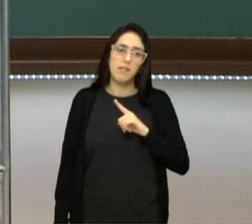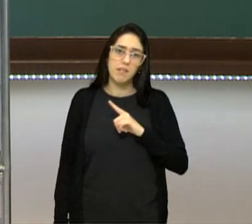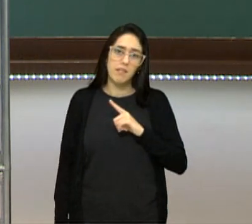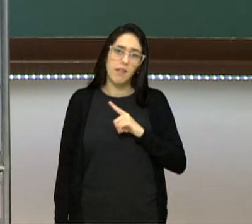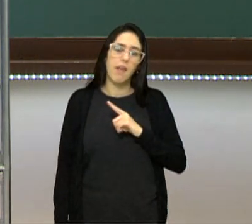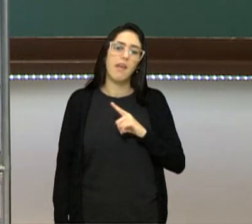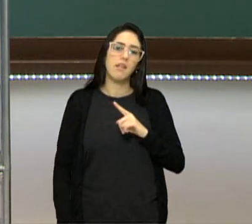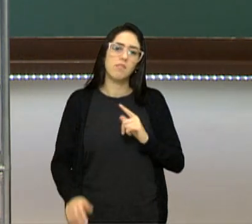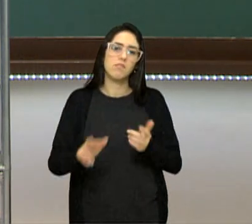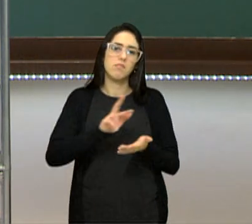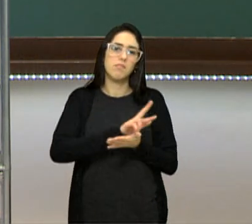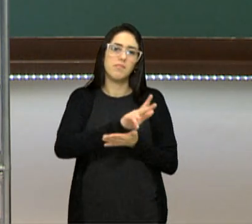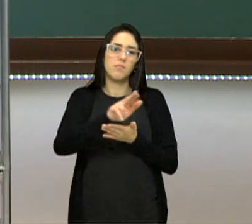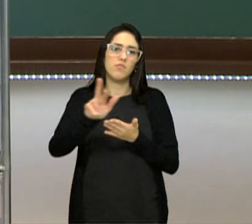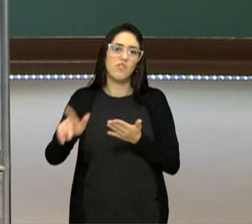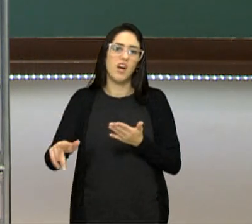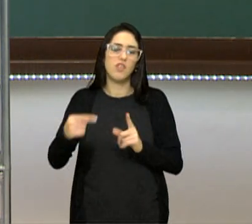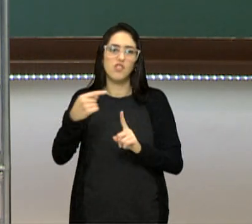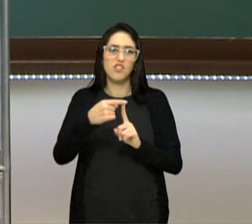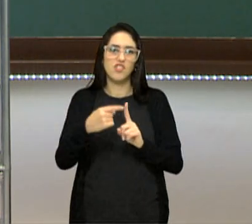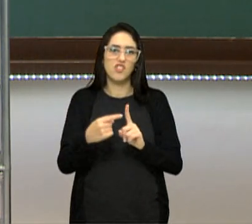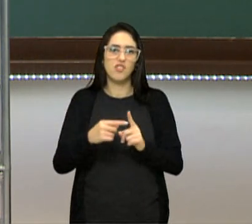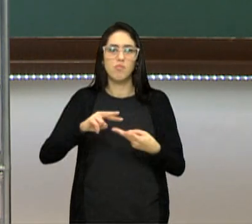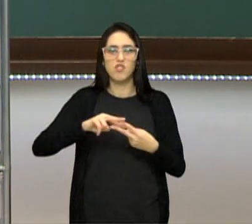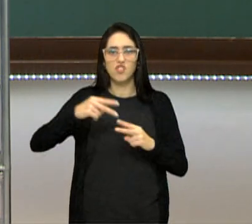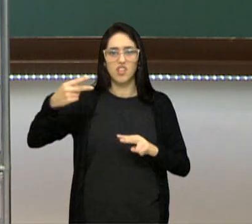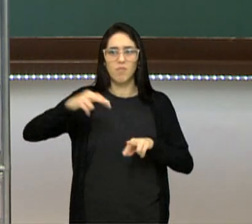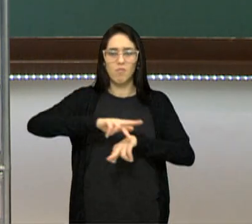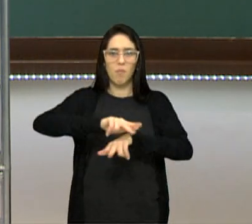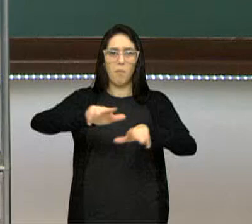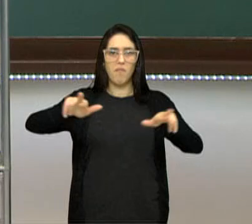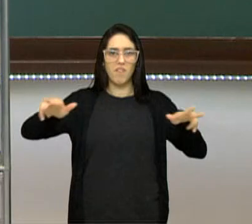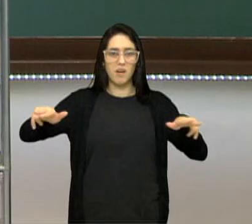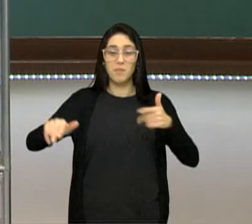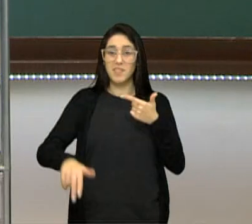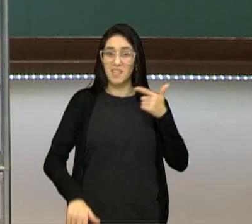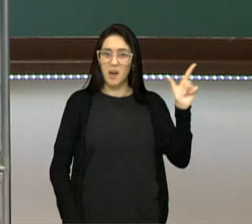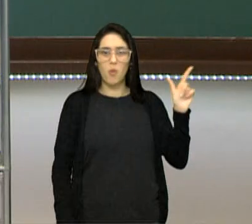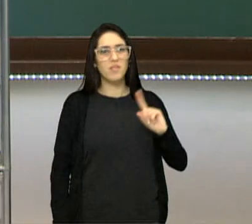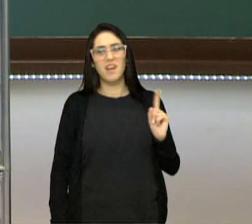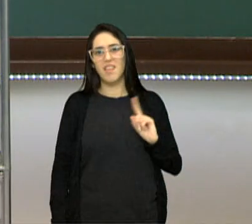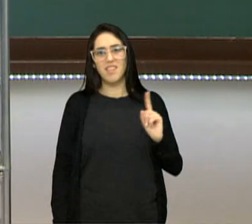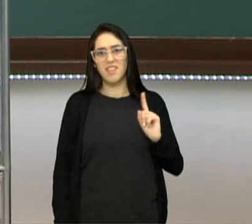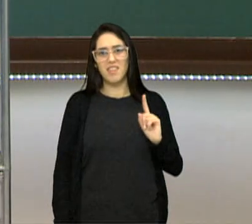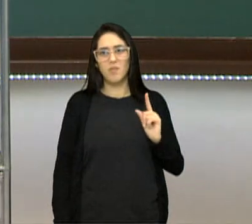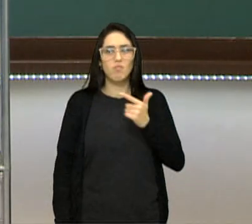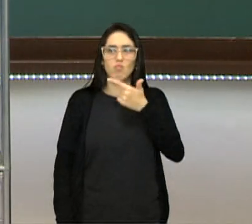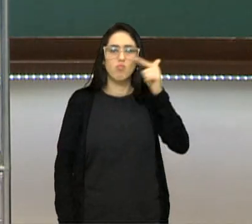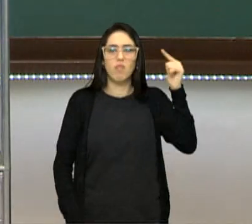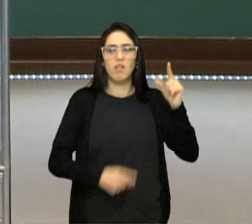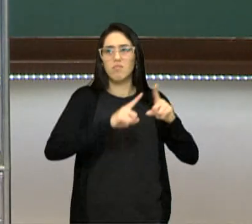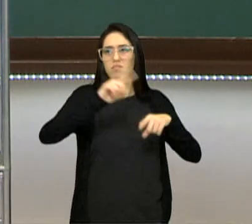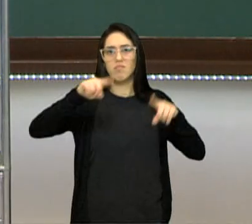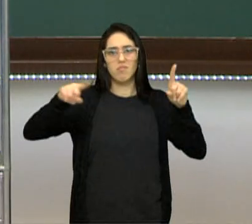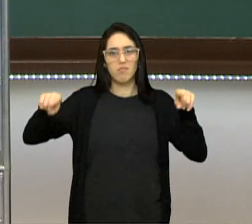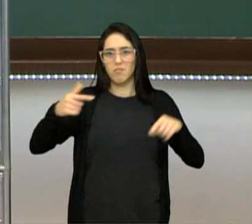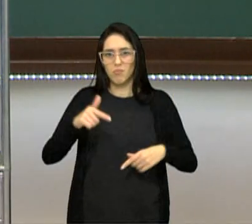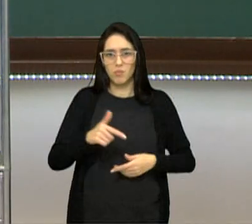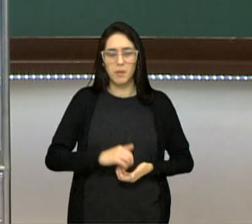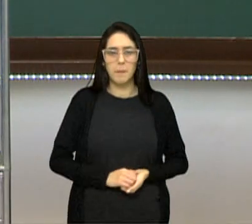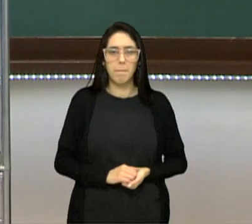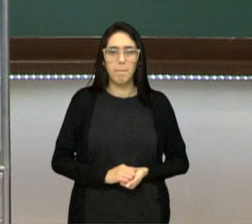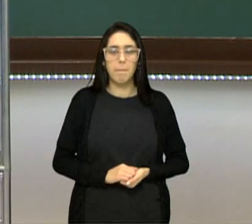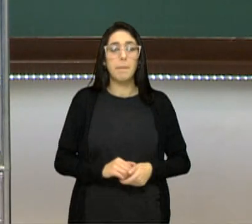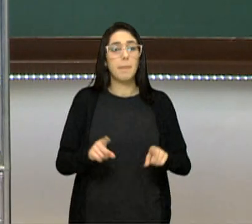de combinações genéticas, que a gente vai chamar de variabilidade genética. A outra não, a outra é cópia, quase não tem variabilidade genética.